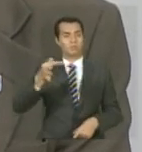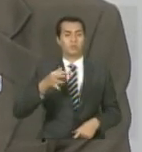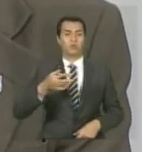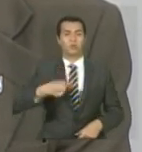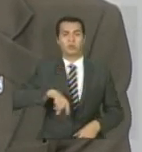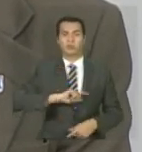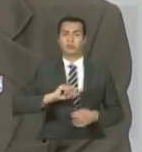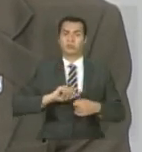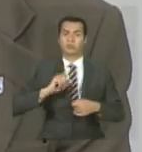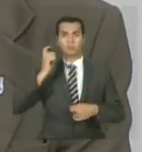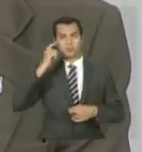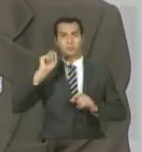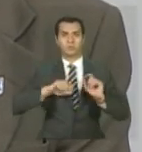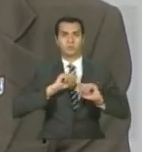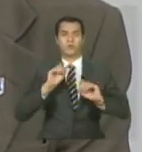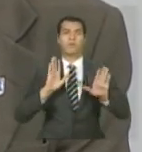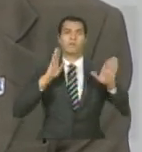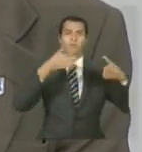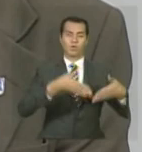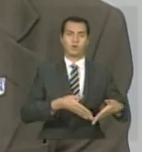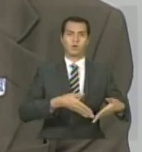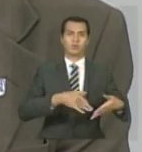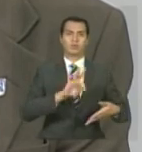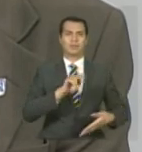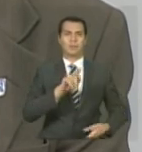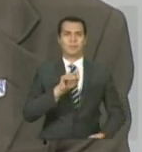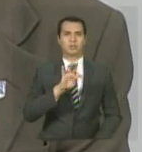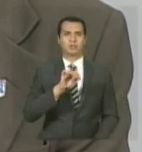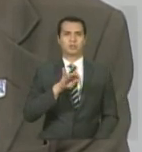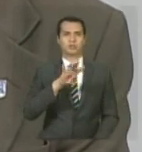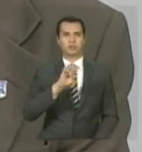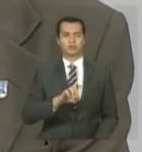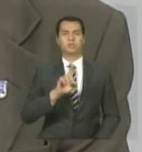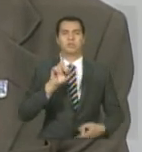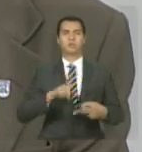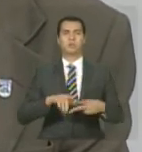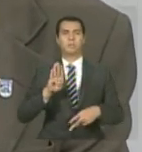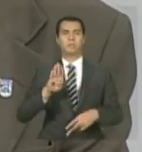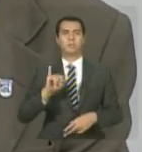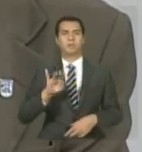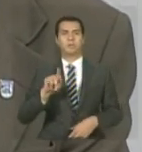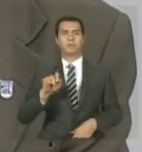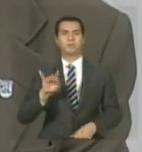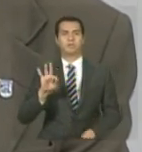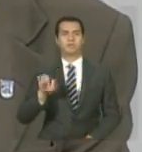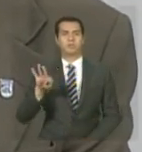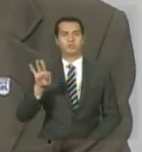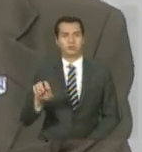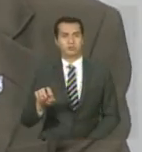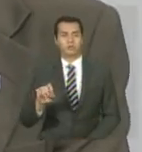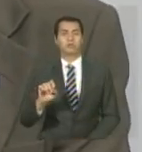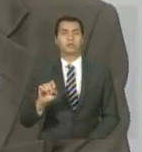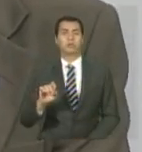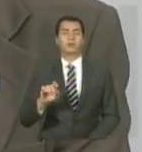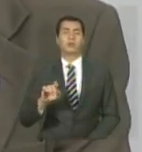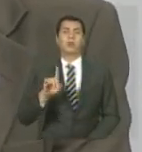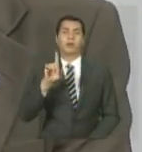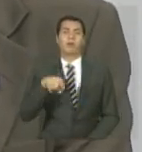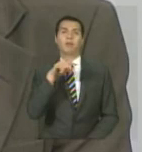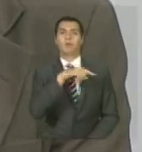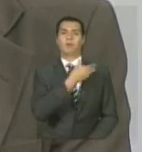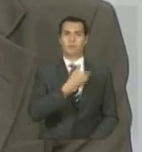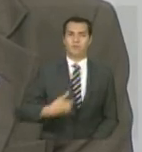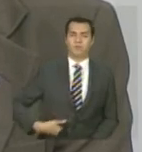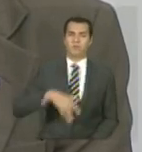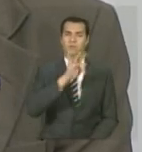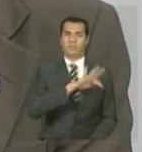de pactuação e fóruns bipartites coordenado pelos estados com seus municípios, aonde nesse ambiente de pactuação é que, de